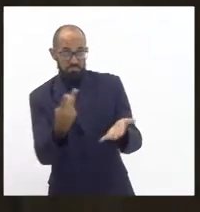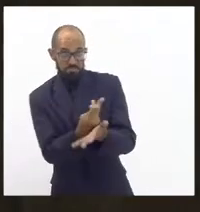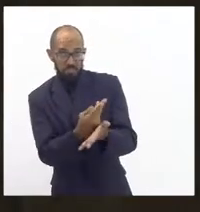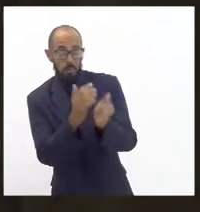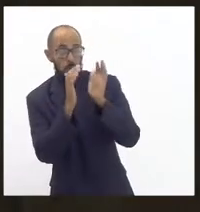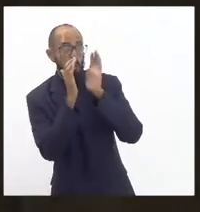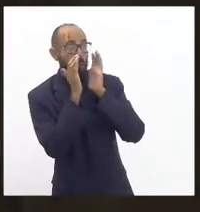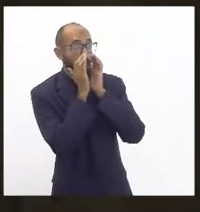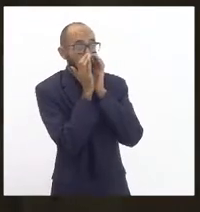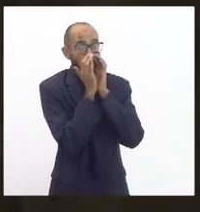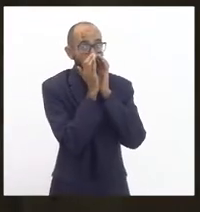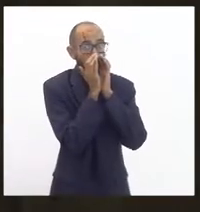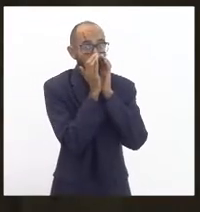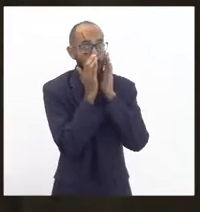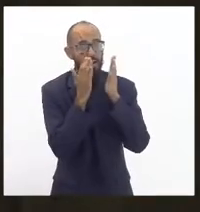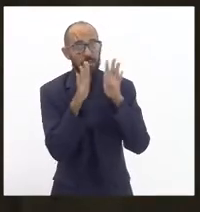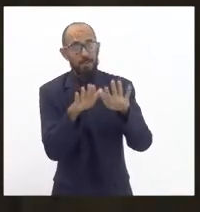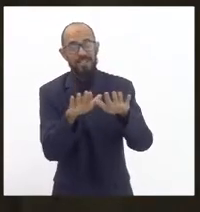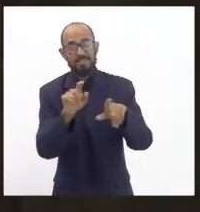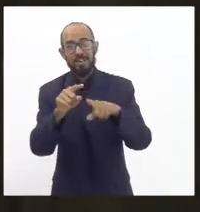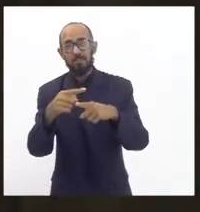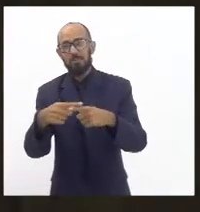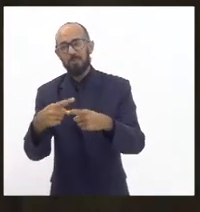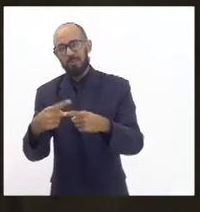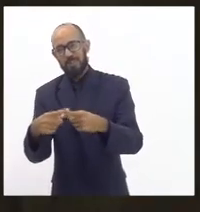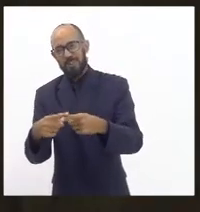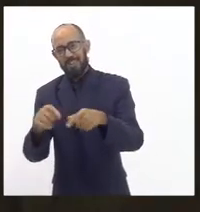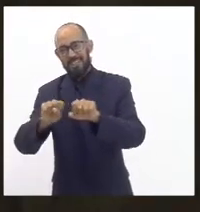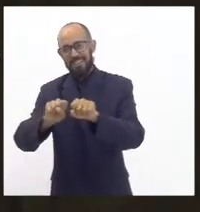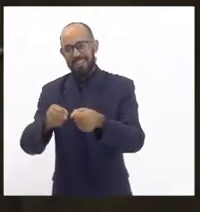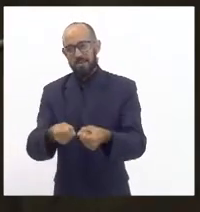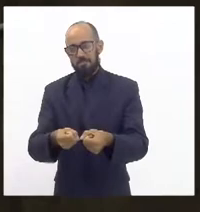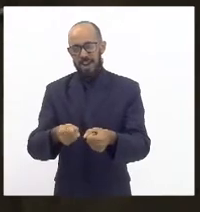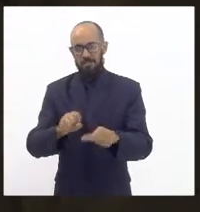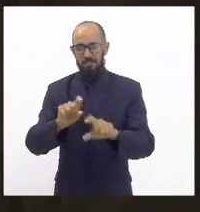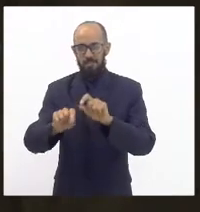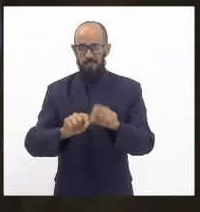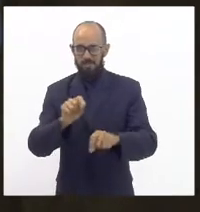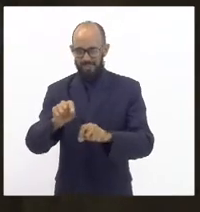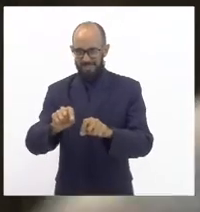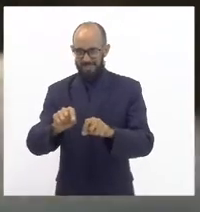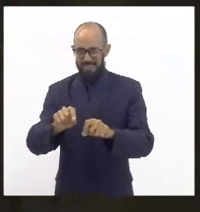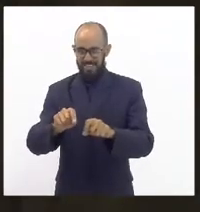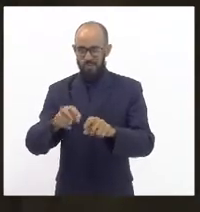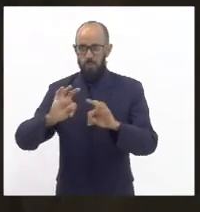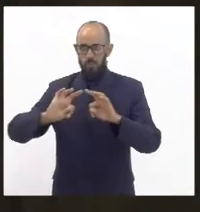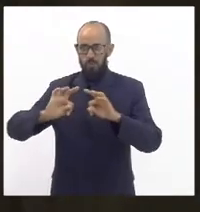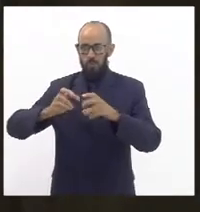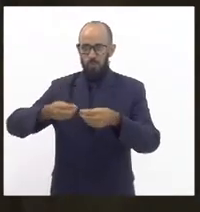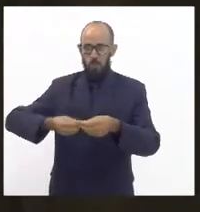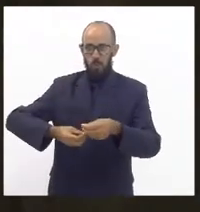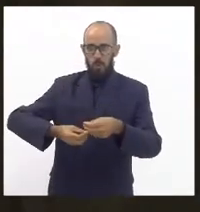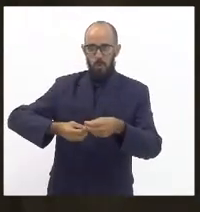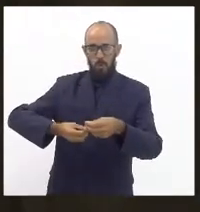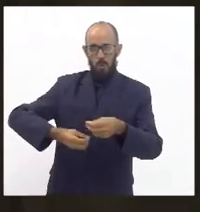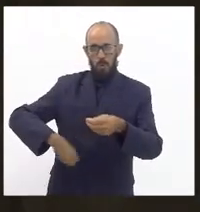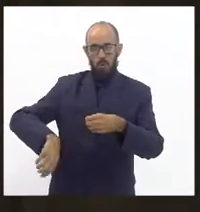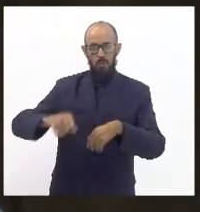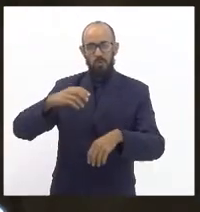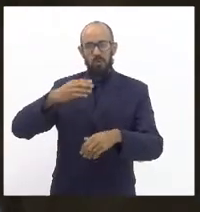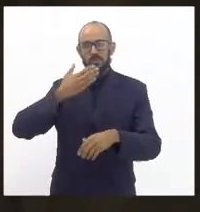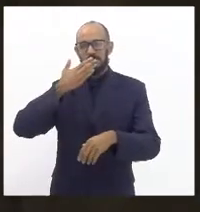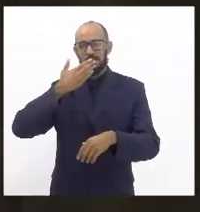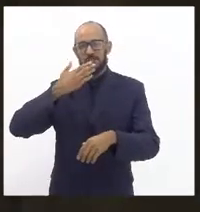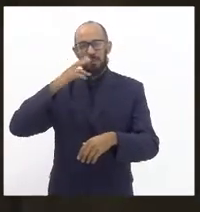veja bem né mas era porque rompe a exatamente com aquela o parnasianismo